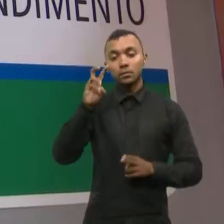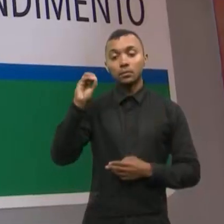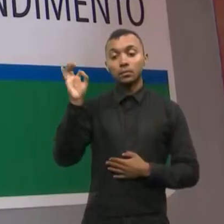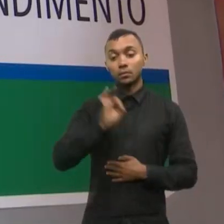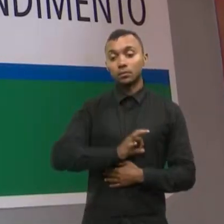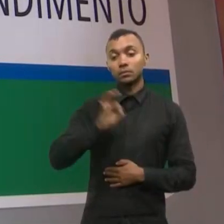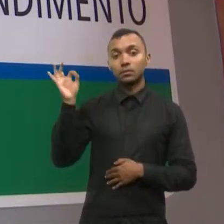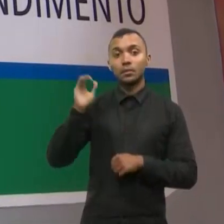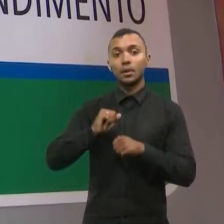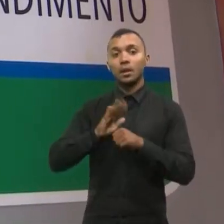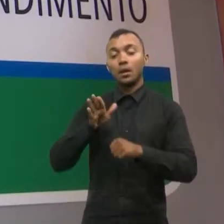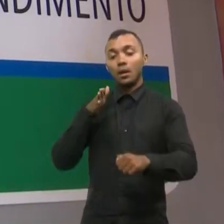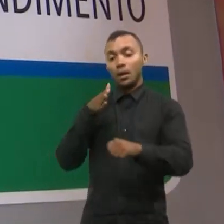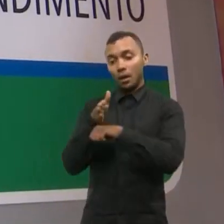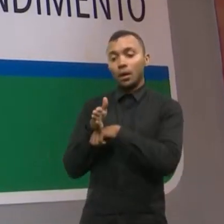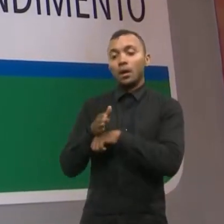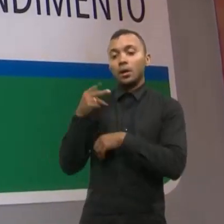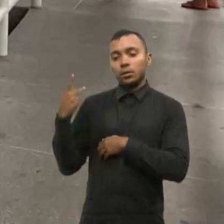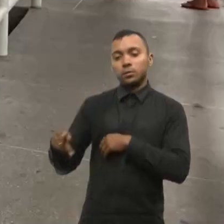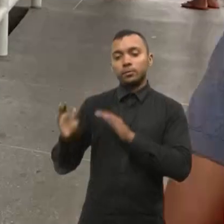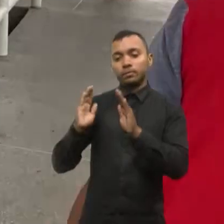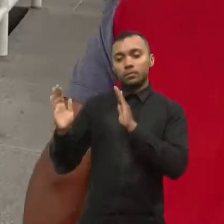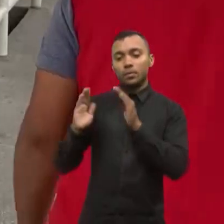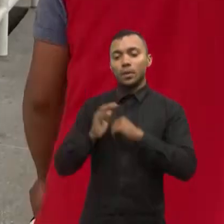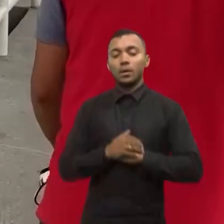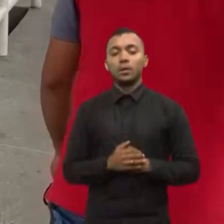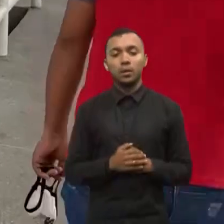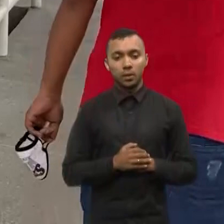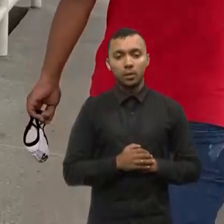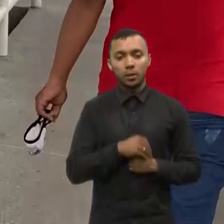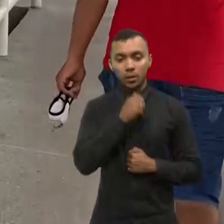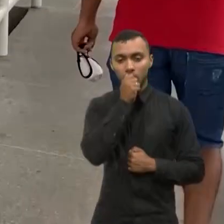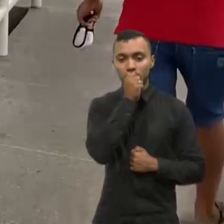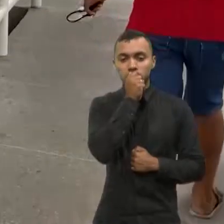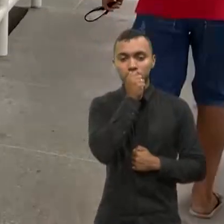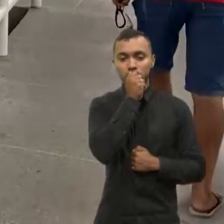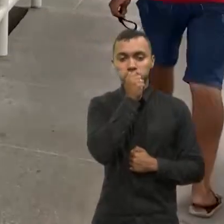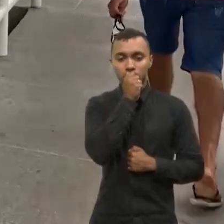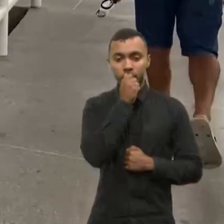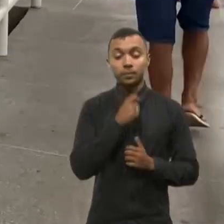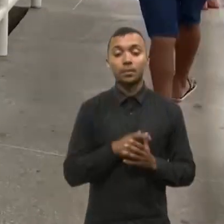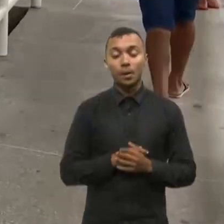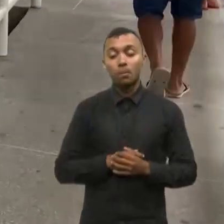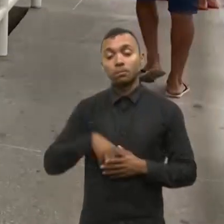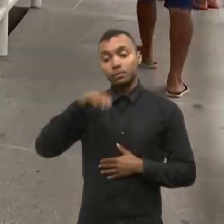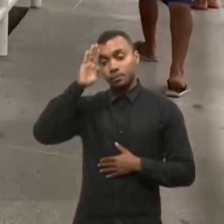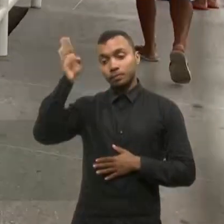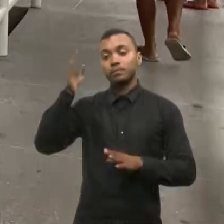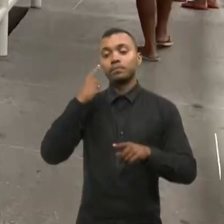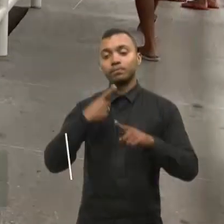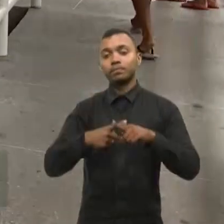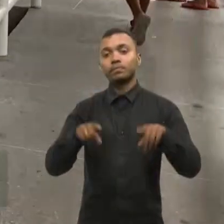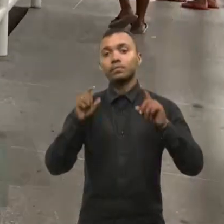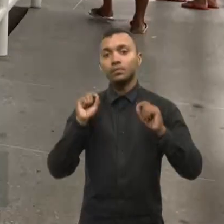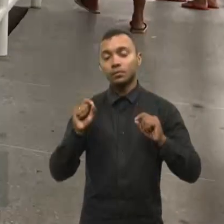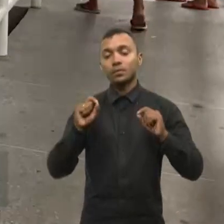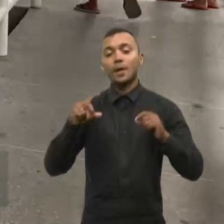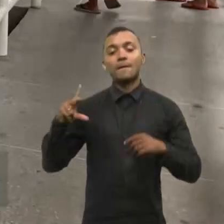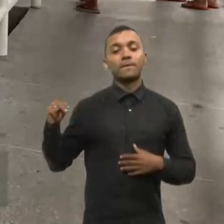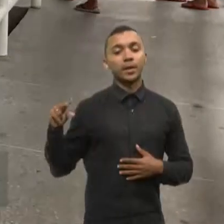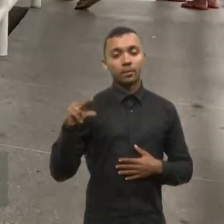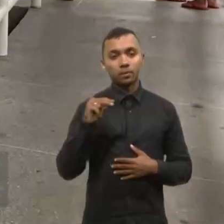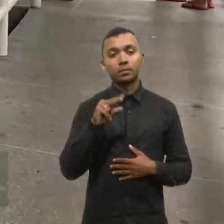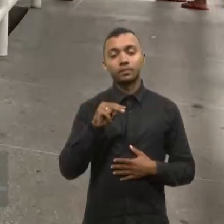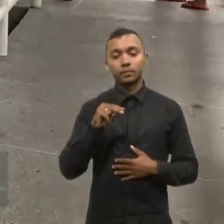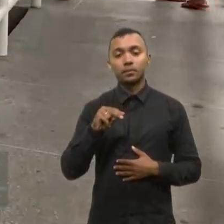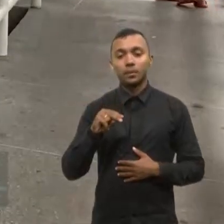50% nos atendimentos nesse período. Esse aumento, ele decorre principalmente das viroses, né? A população, ela chama de viroses